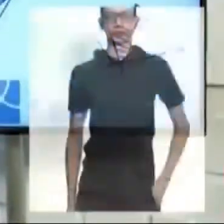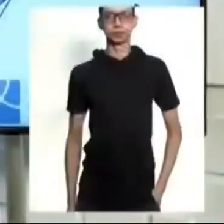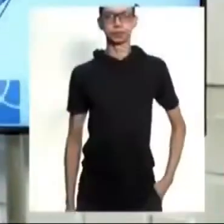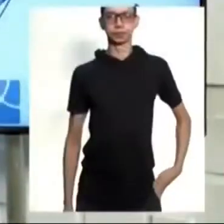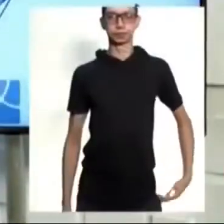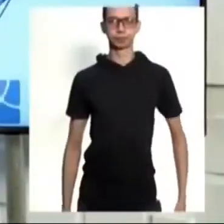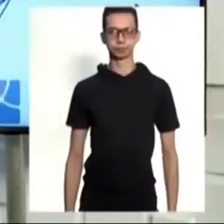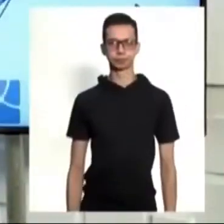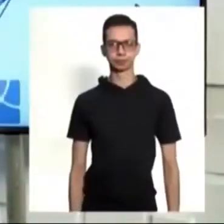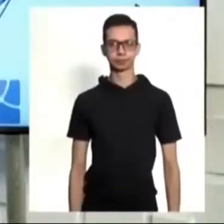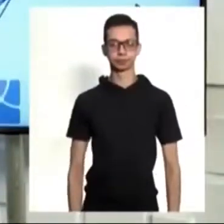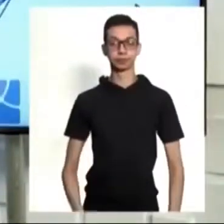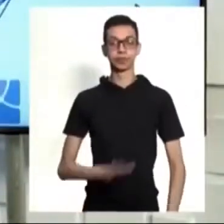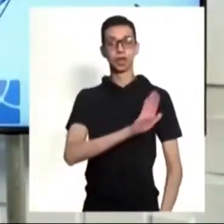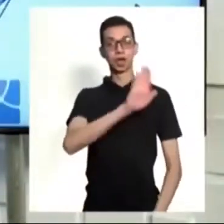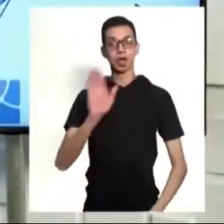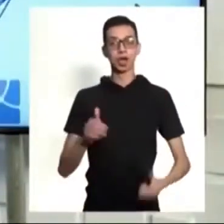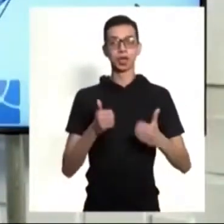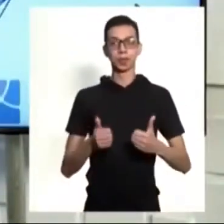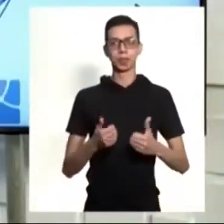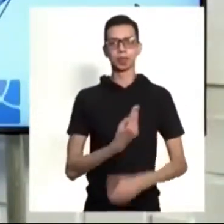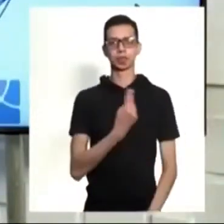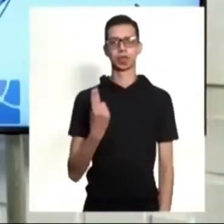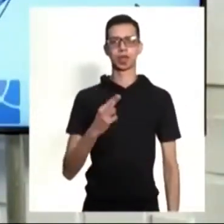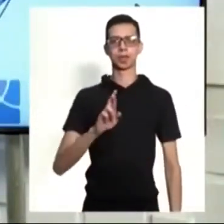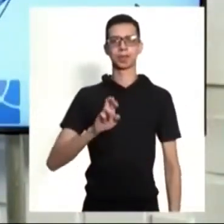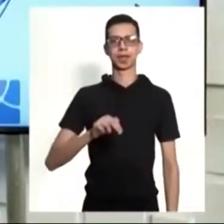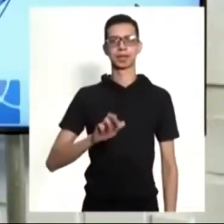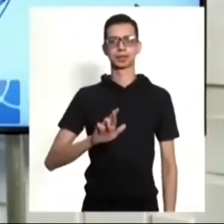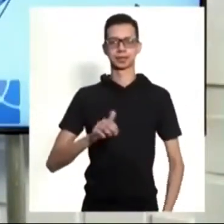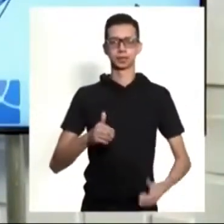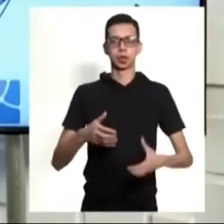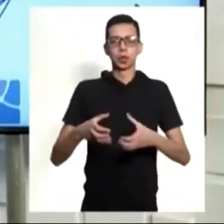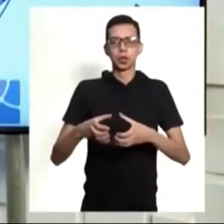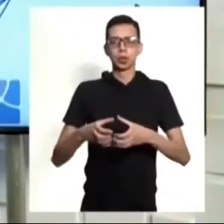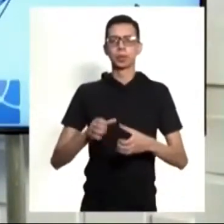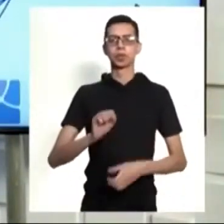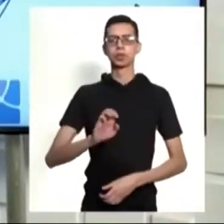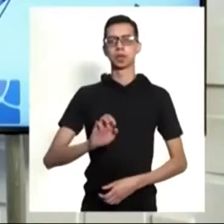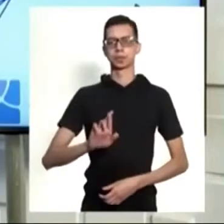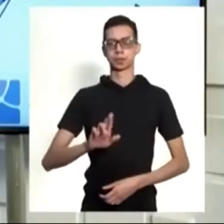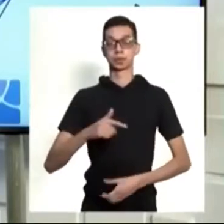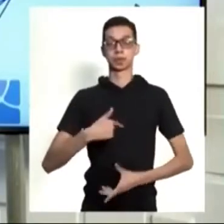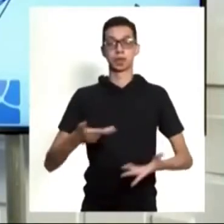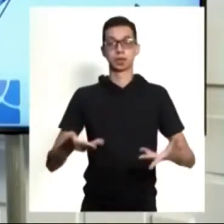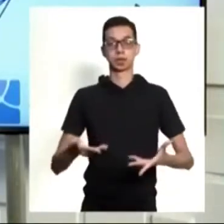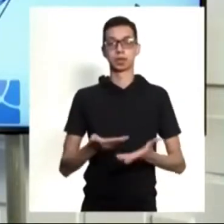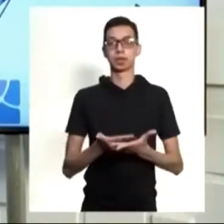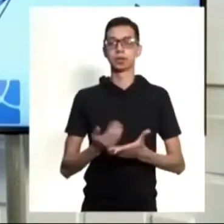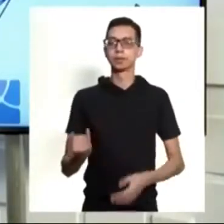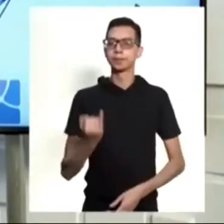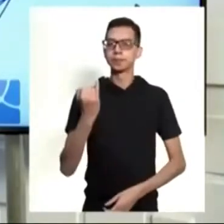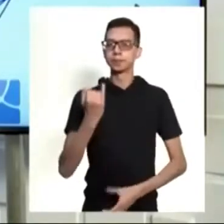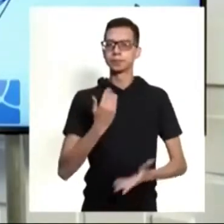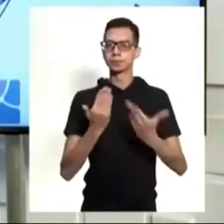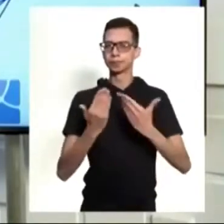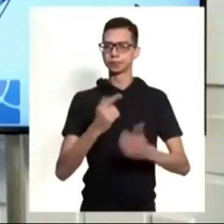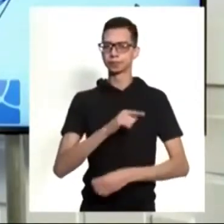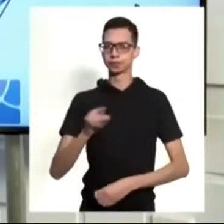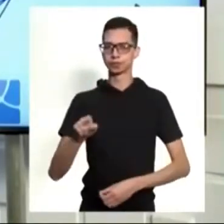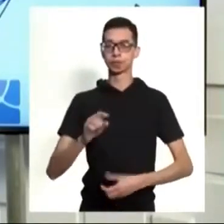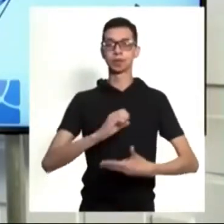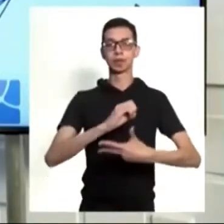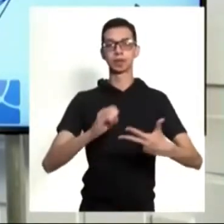Fala galera, tudo bem? Aqui é o professor Renner, do Grupo SEB, e eu vou trabalhar uma aula importantíssima com você hoje para o